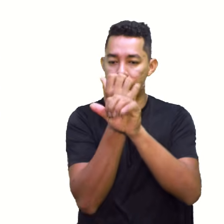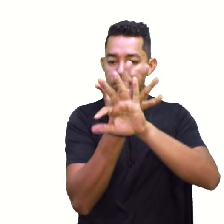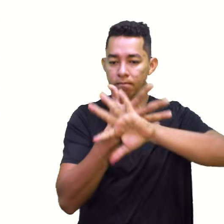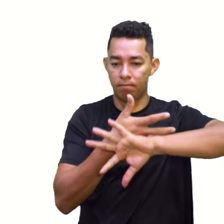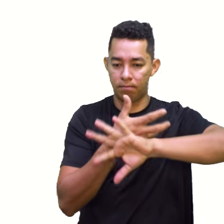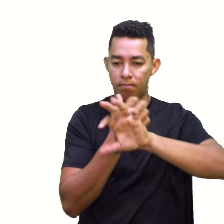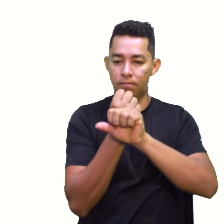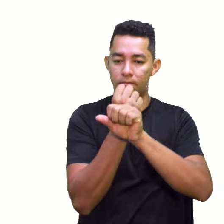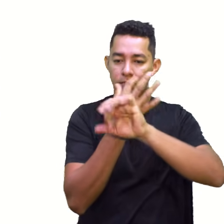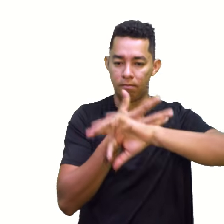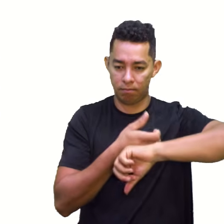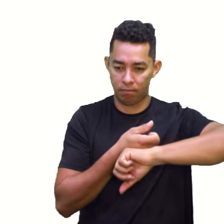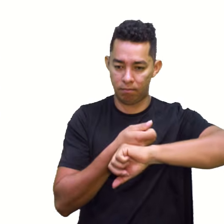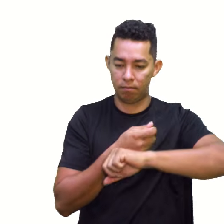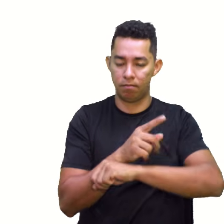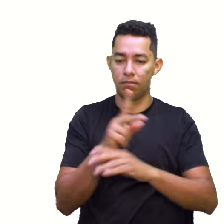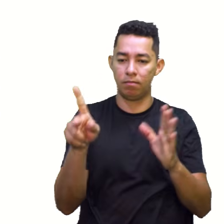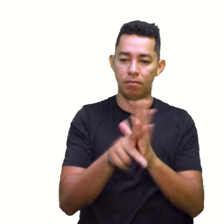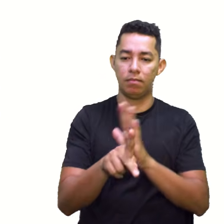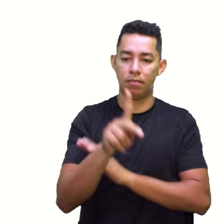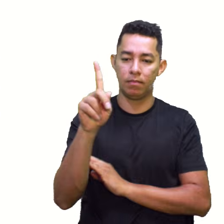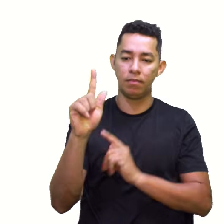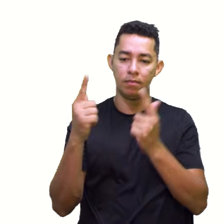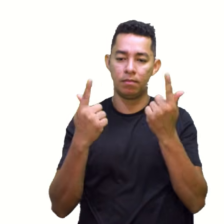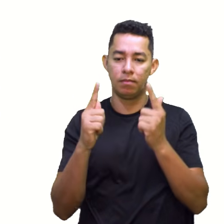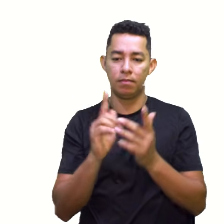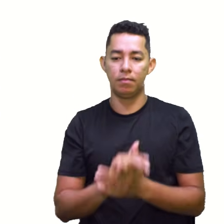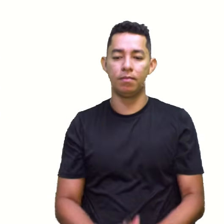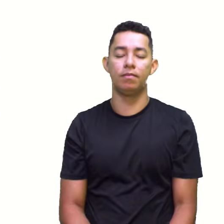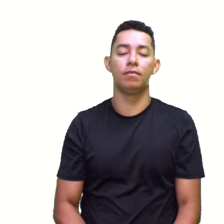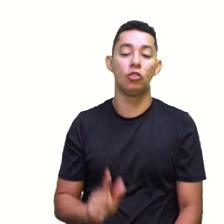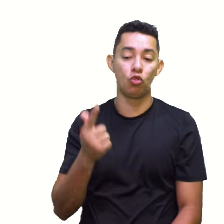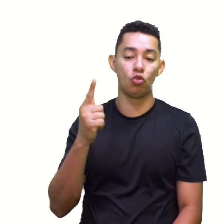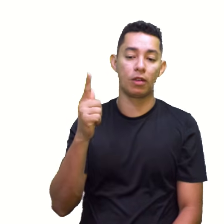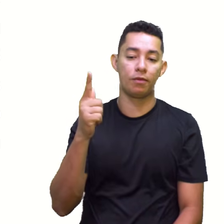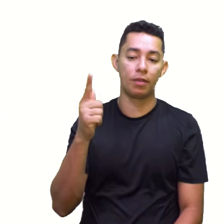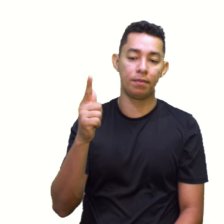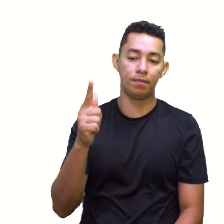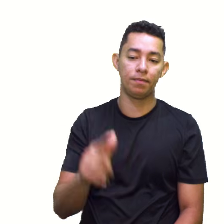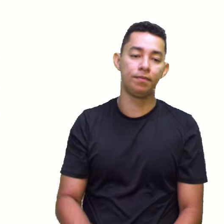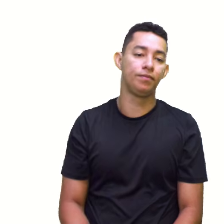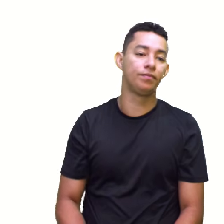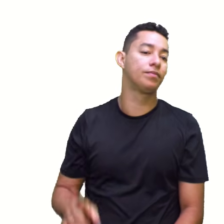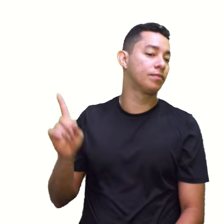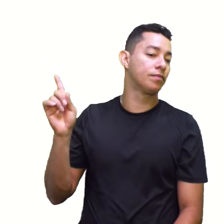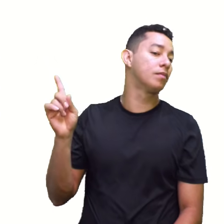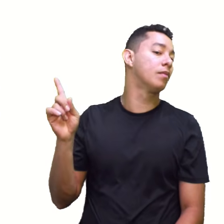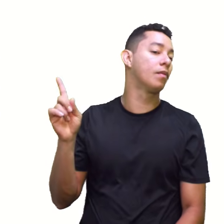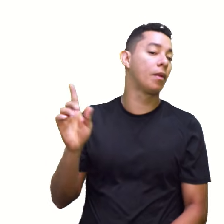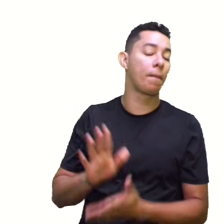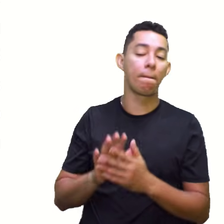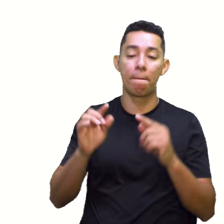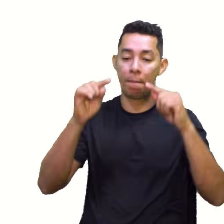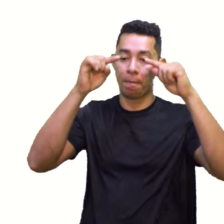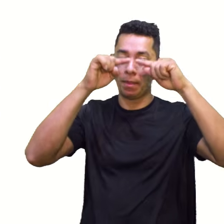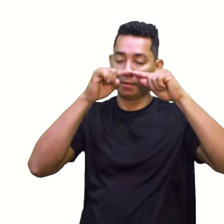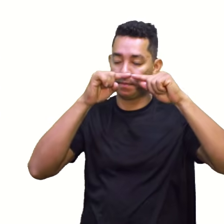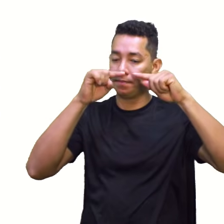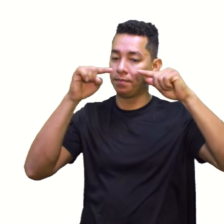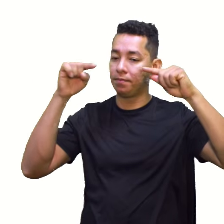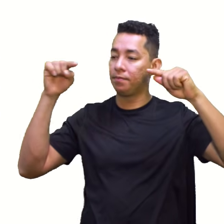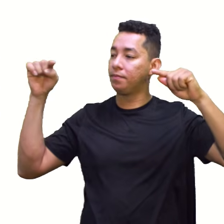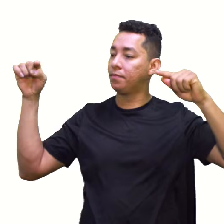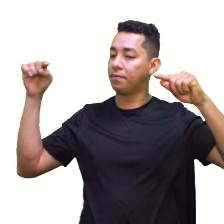interdisciplinaridade. É uma questão lá da geografia. O Equador é o nome dado à linha imaginária